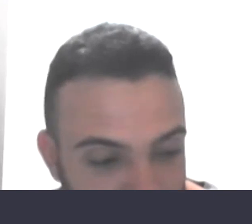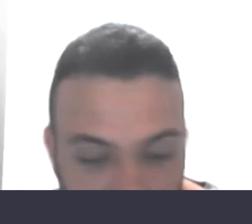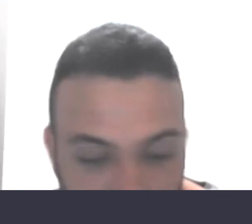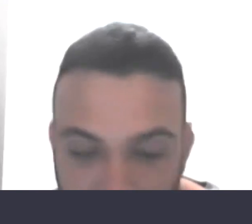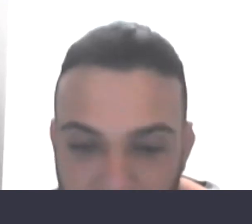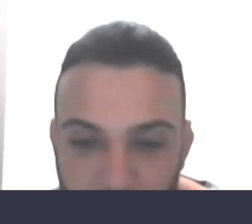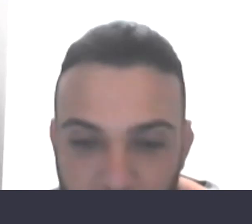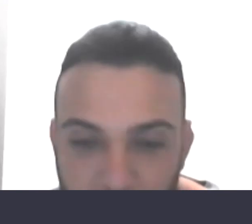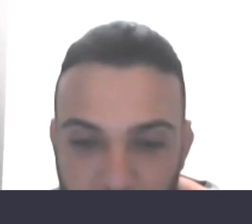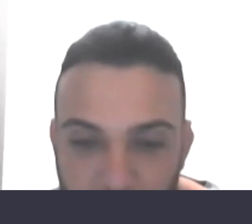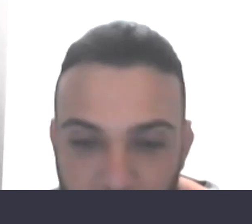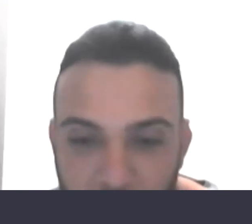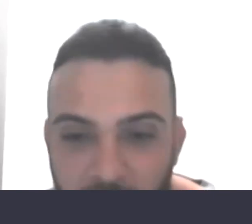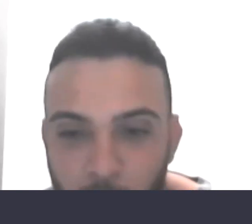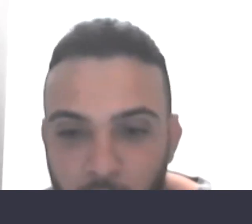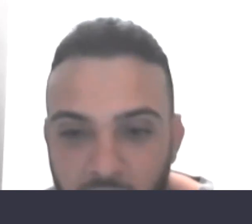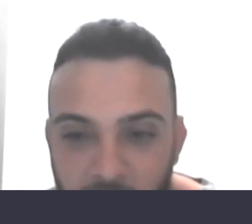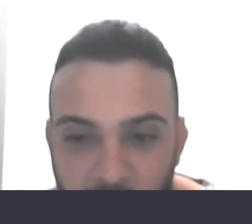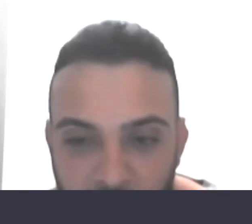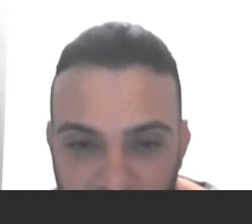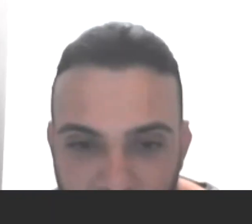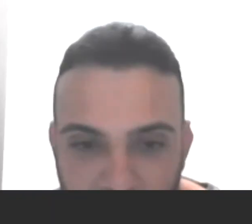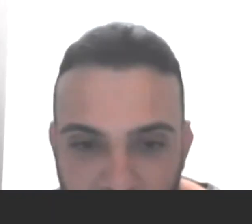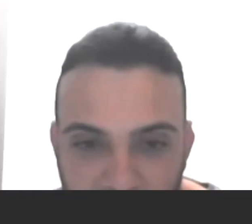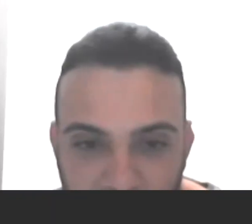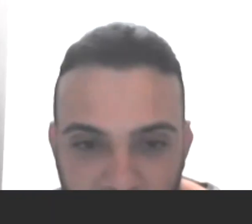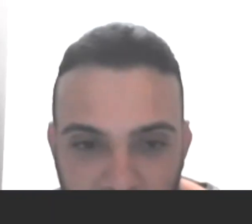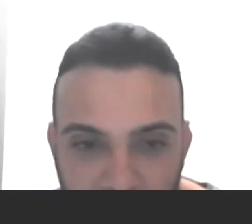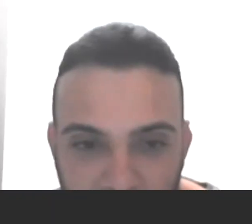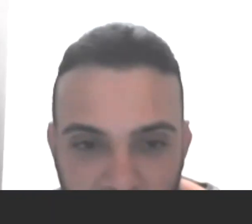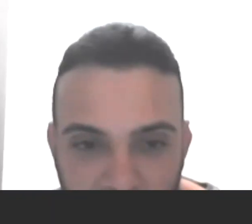para mim, quando Quando tem maior muita gente, é um muito.